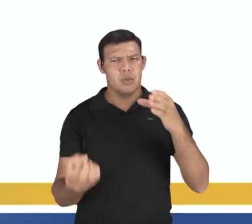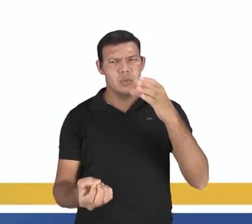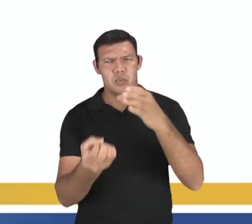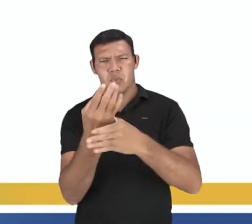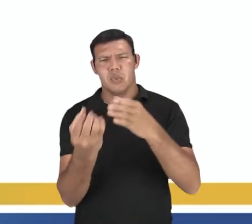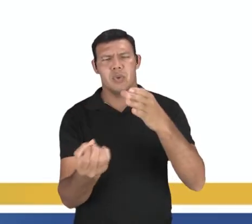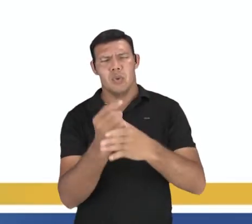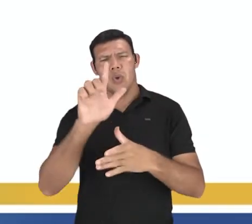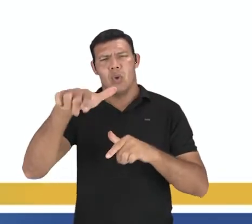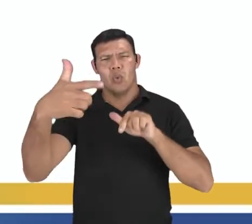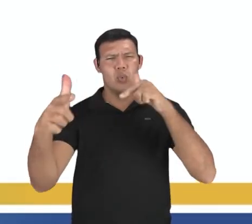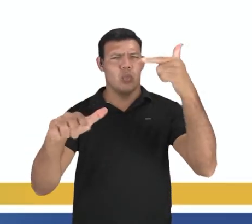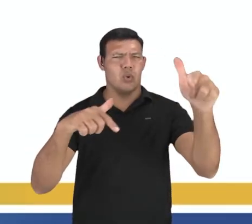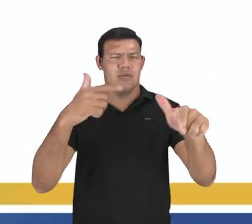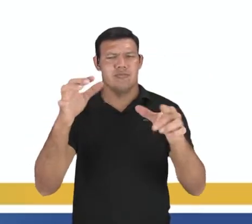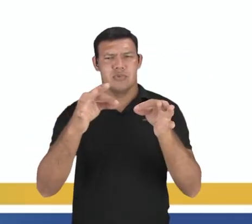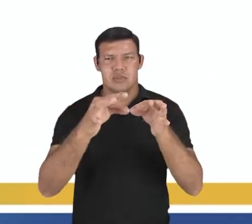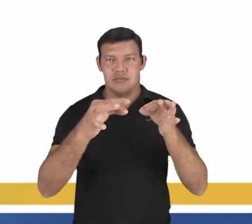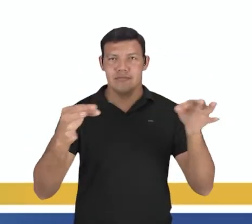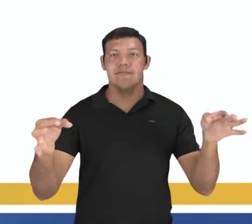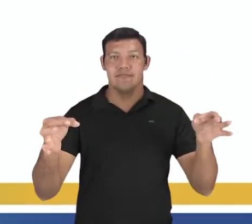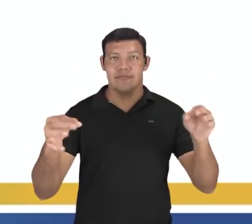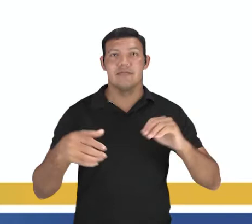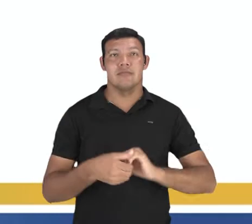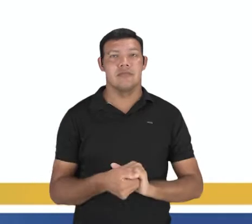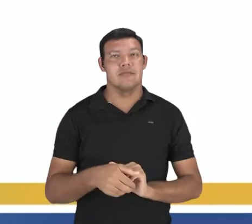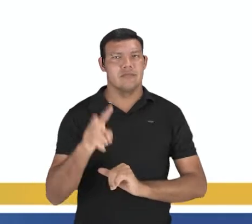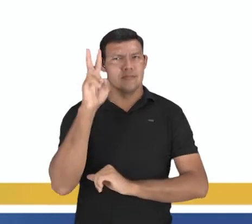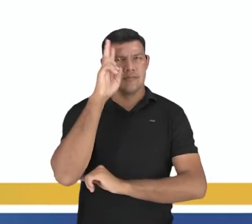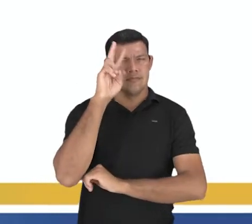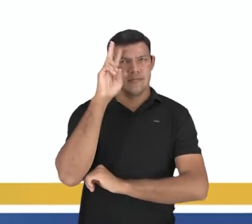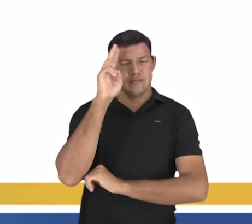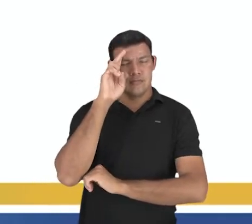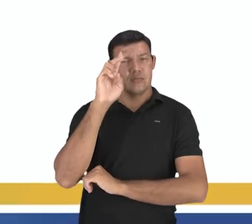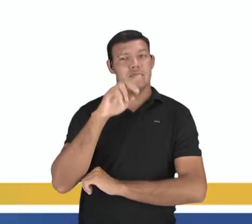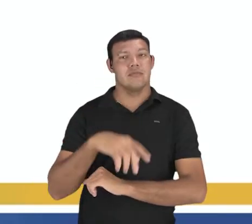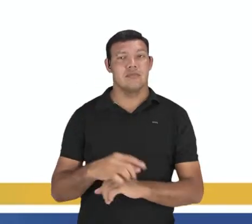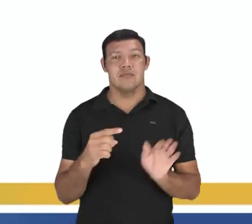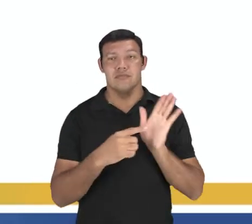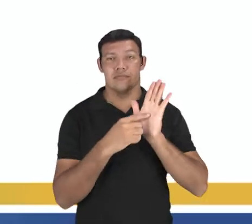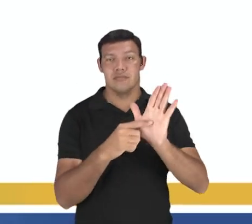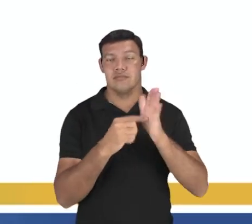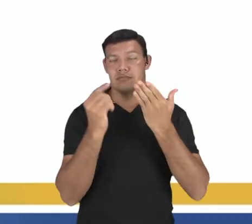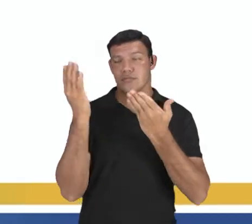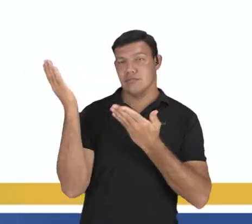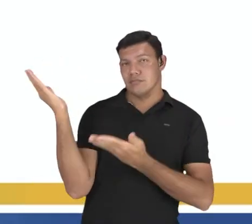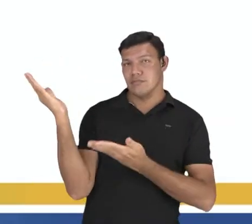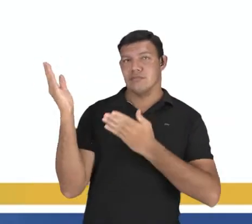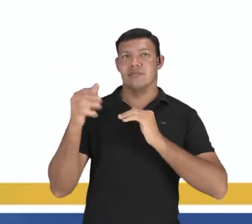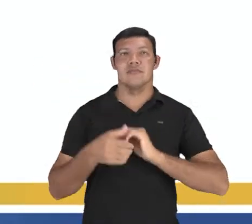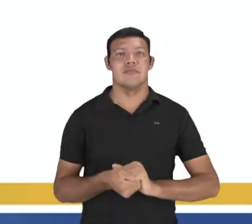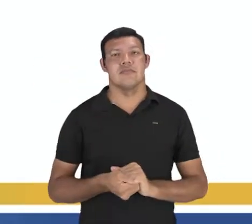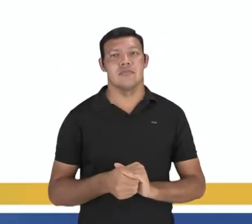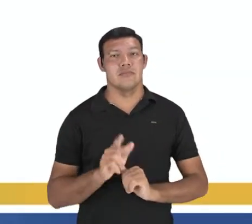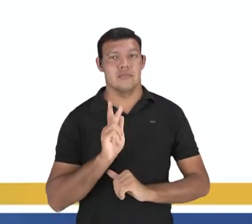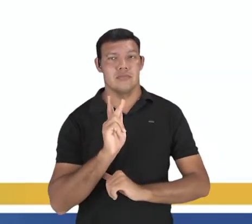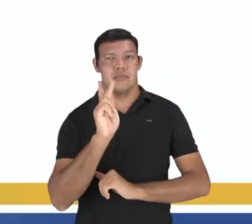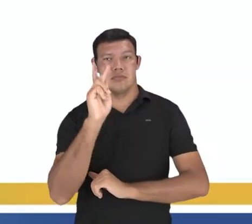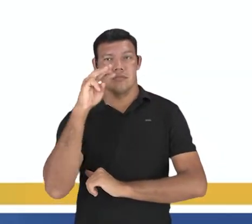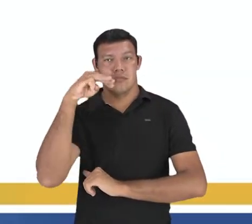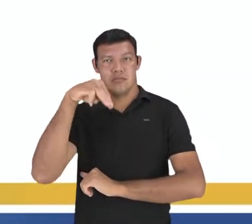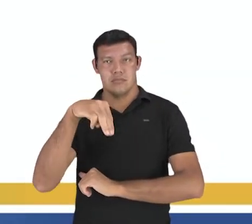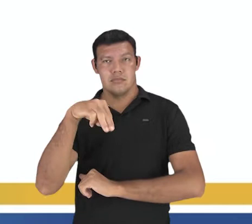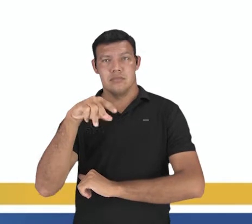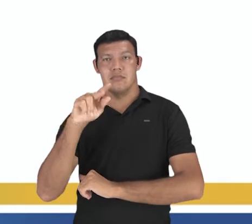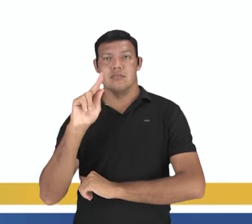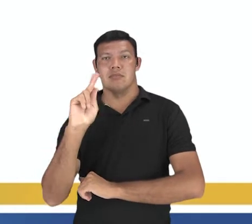unidades de medida de comprimento são relembre essas são as outras unidades de medida de comprimento que são os quilômetros